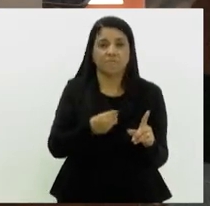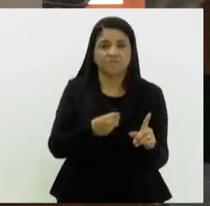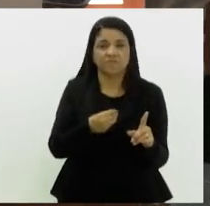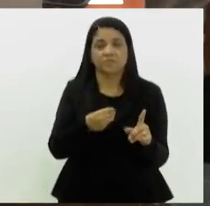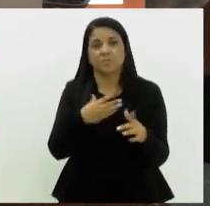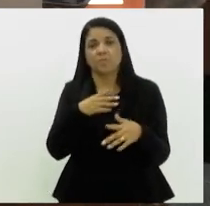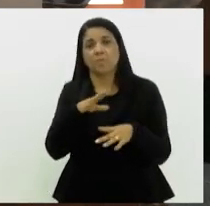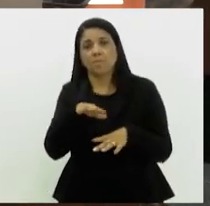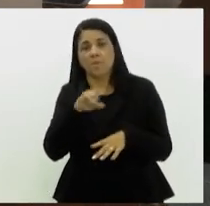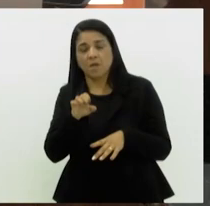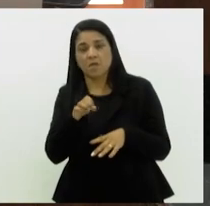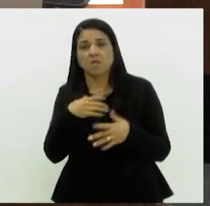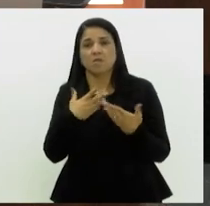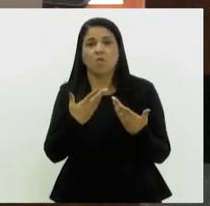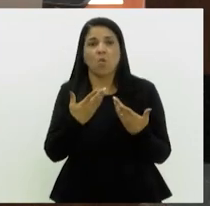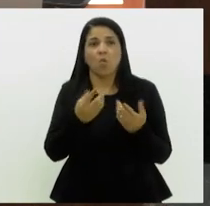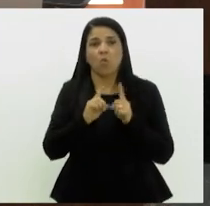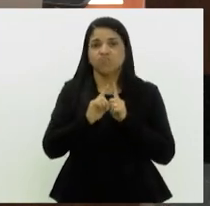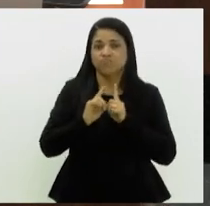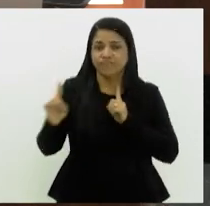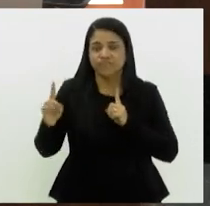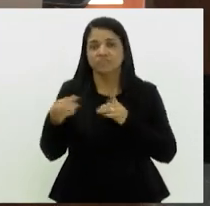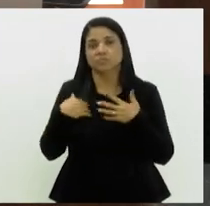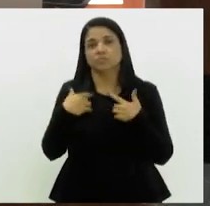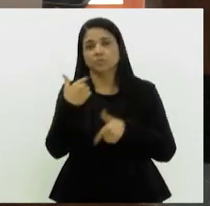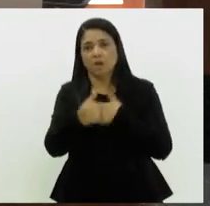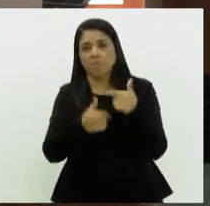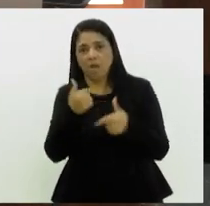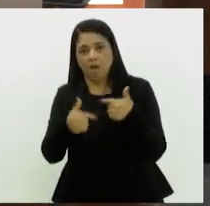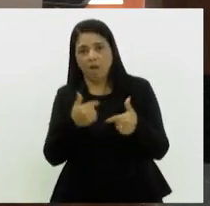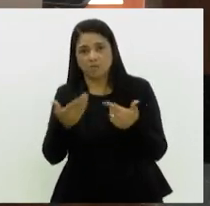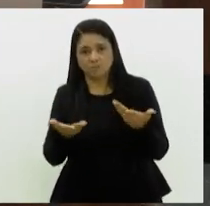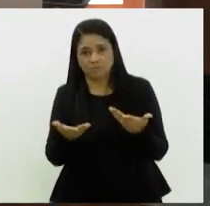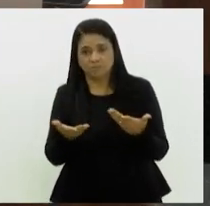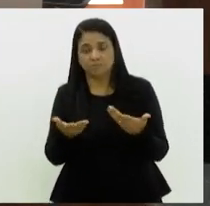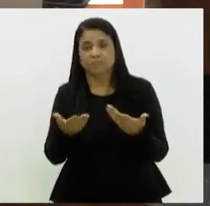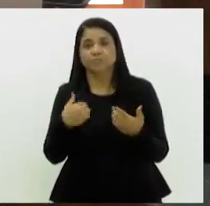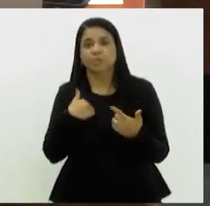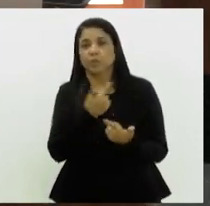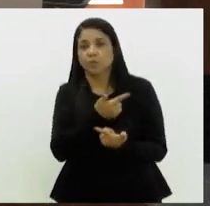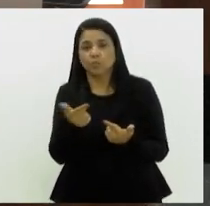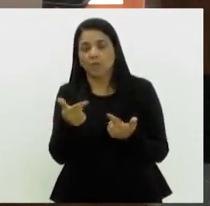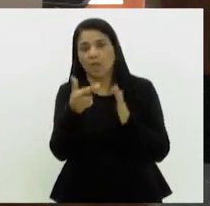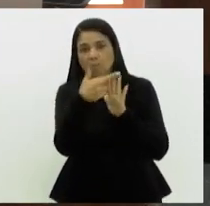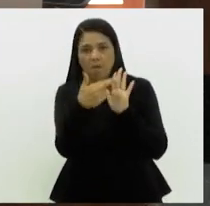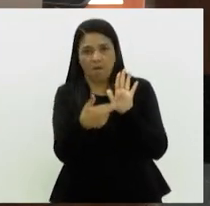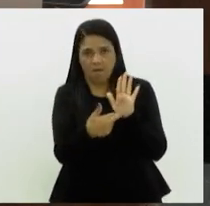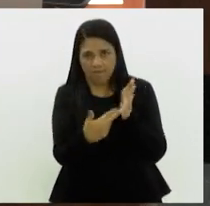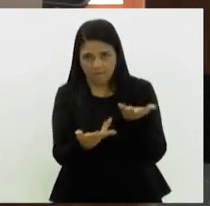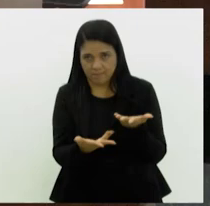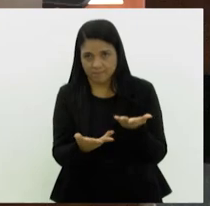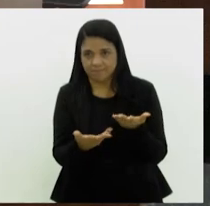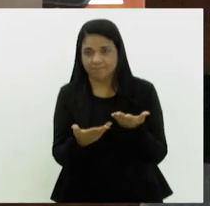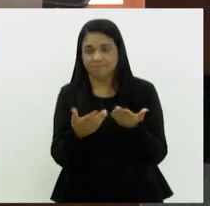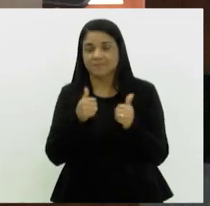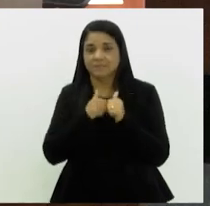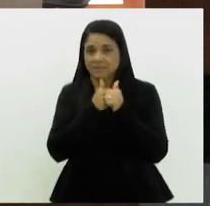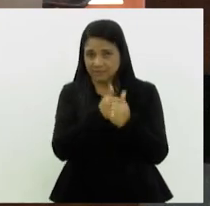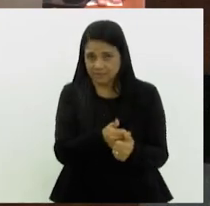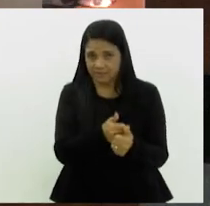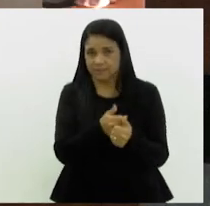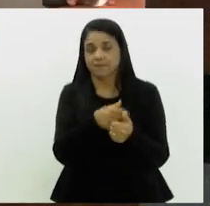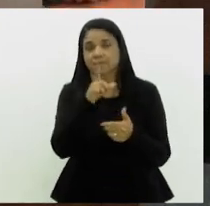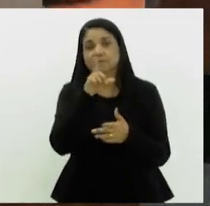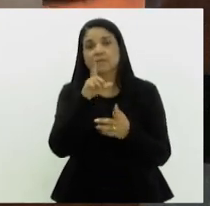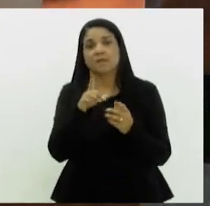de forma precária, desequilibrada, por não haver essa previsão legal. Então, a gente quer, sim, que o Parlamento seja um espaço ocupado